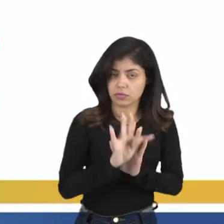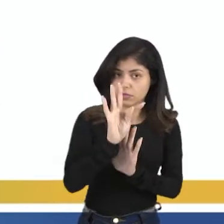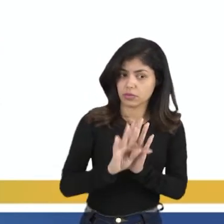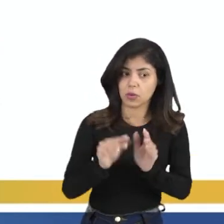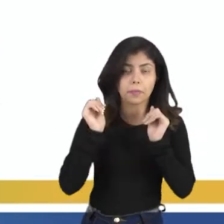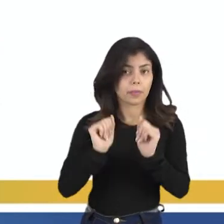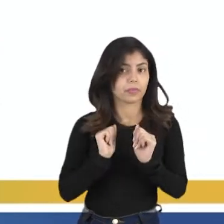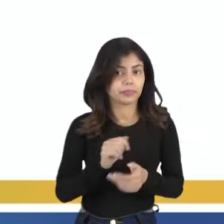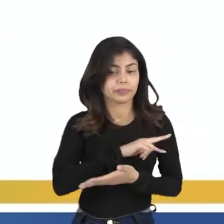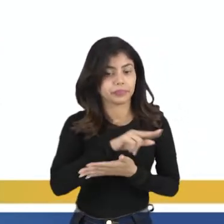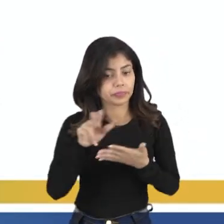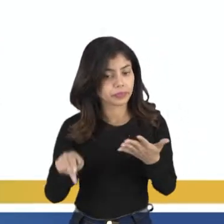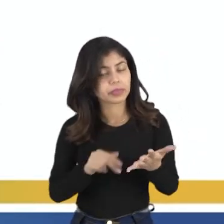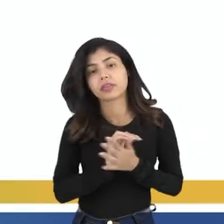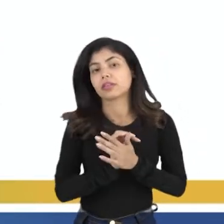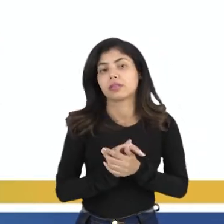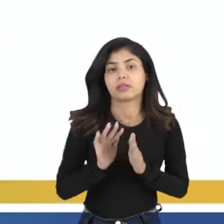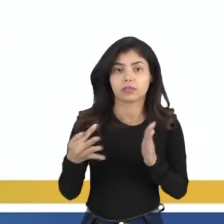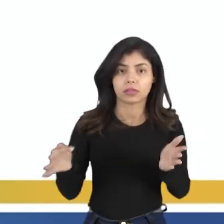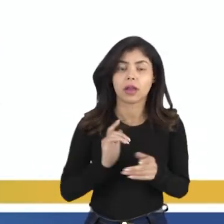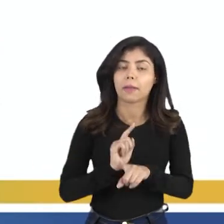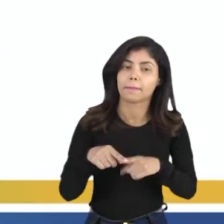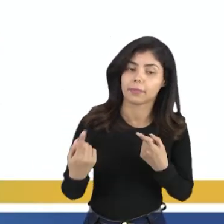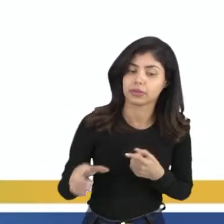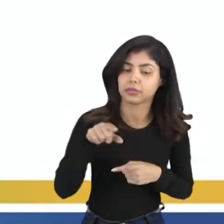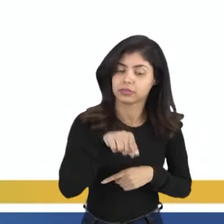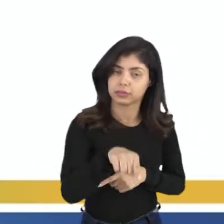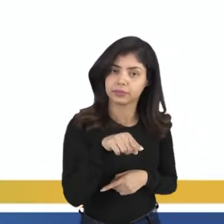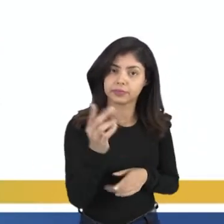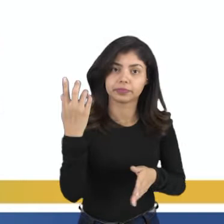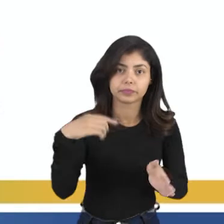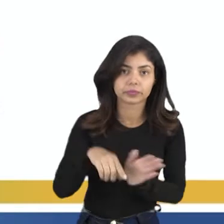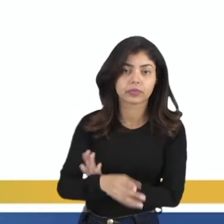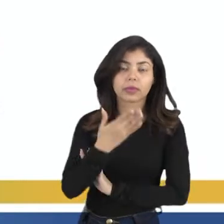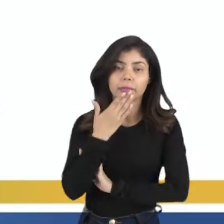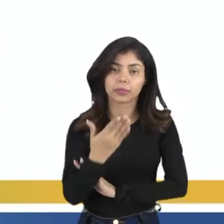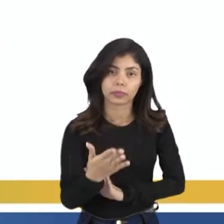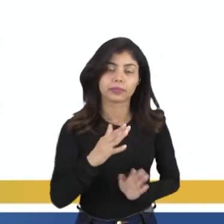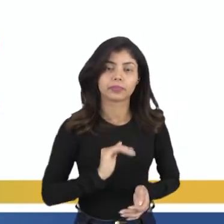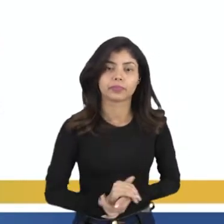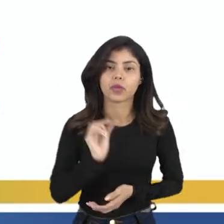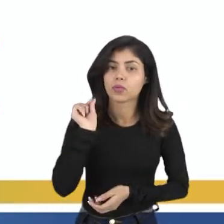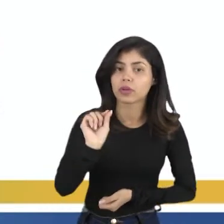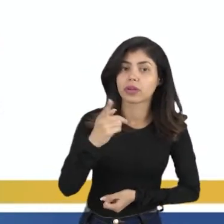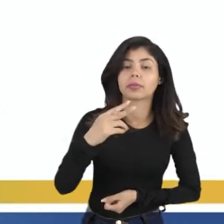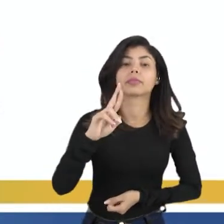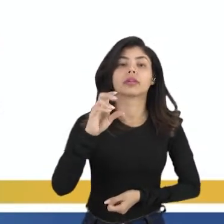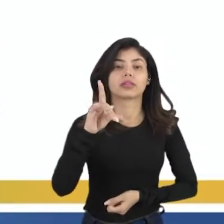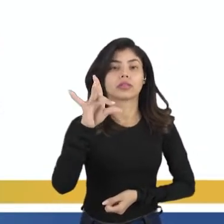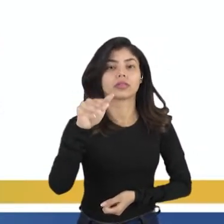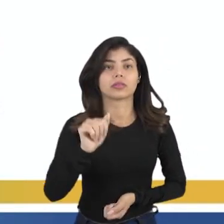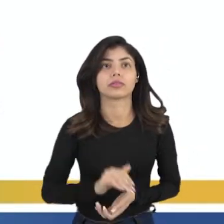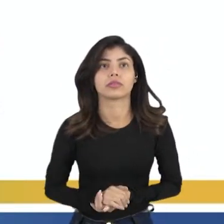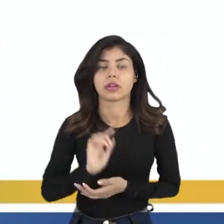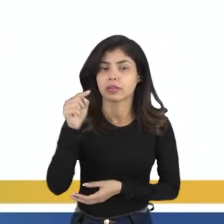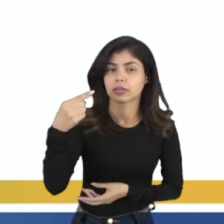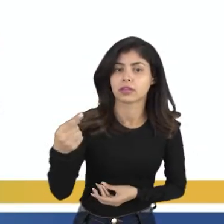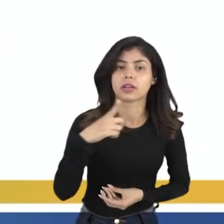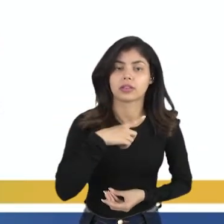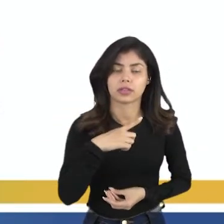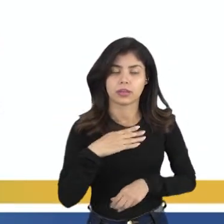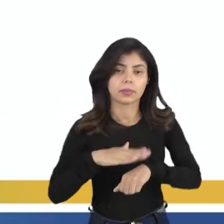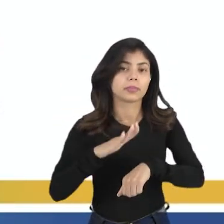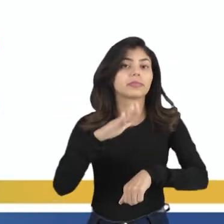texto pode haver mais de uma função, mas nessa questão ele está pedindo o que predomina, aquela que